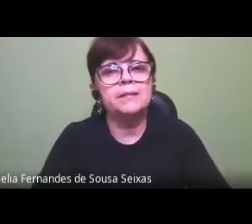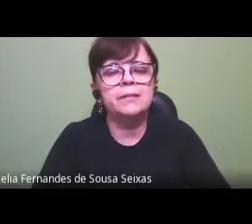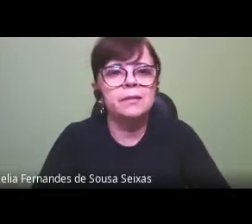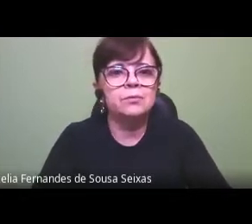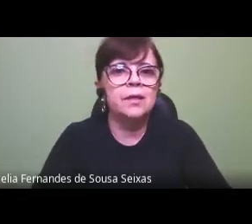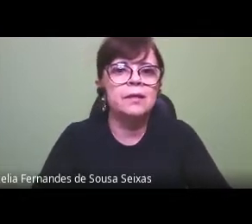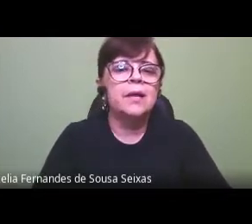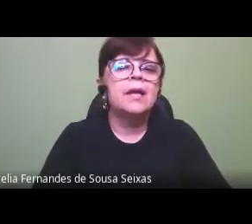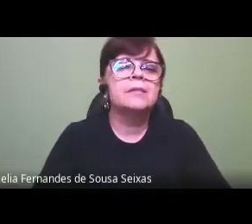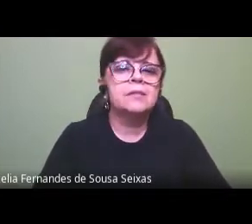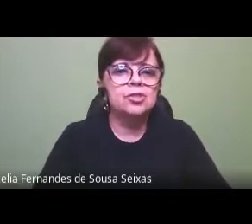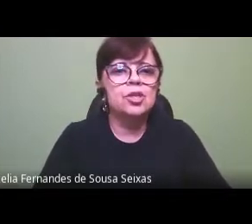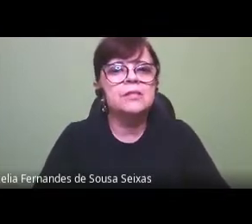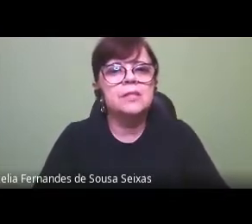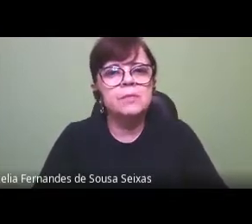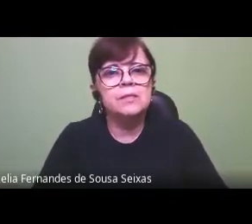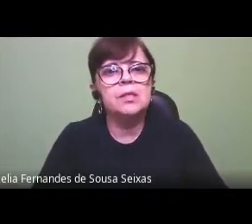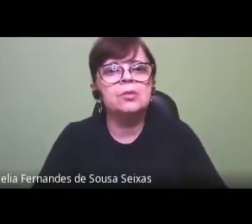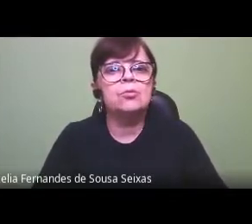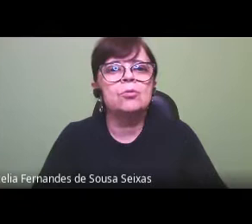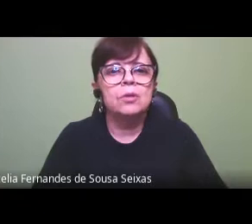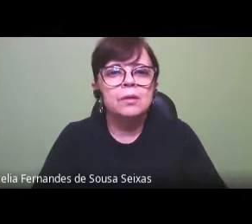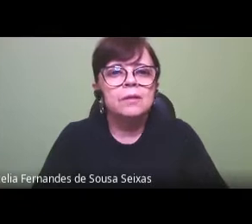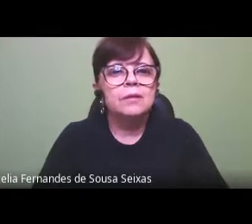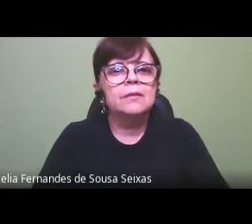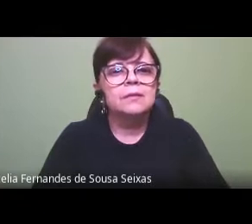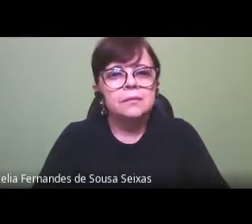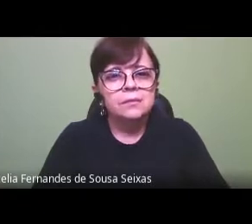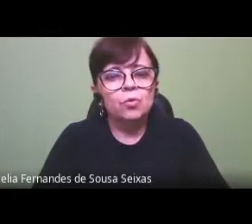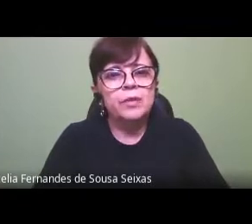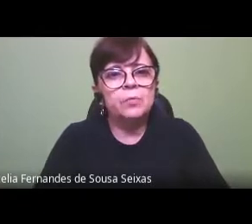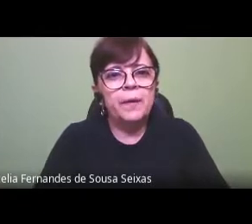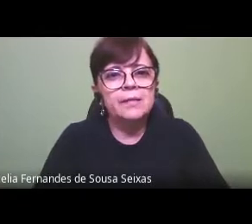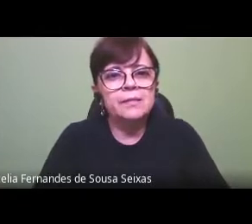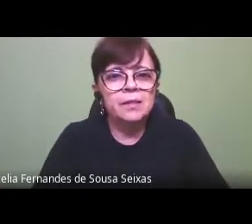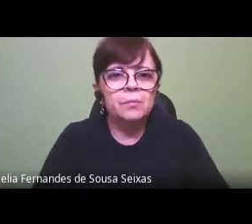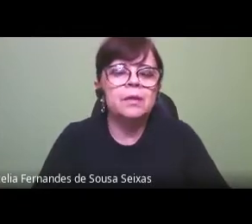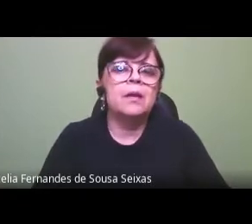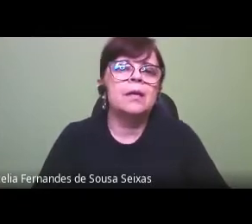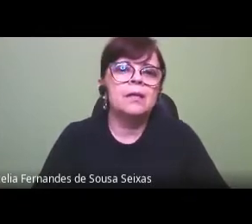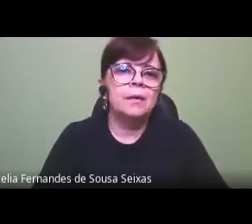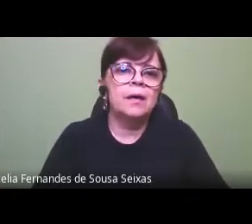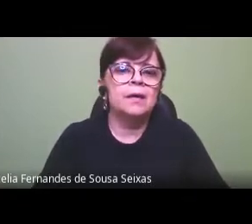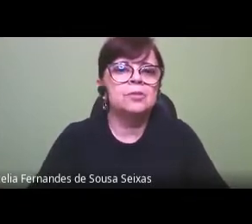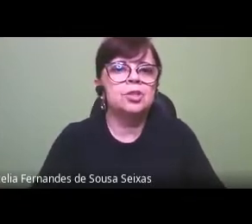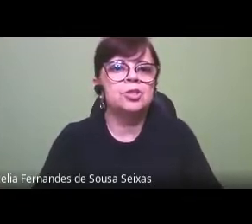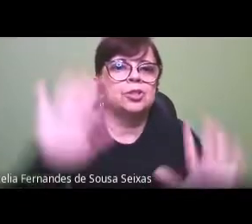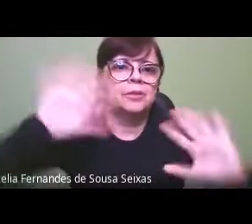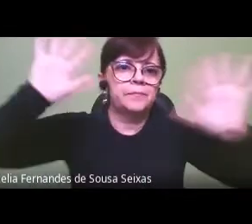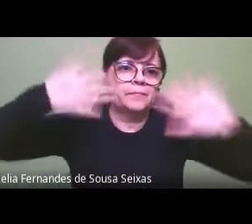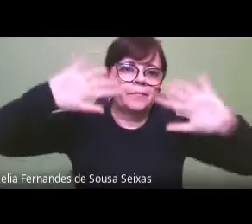a representação, né? Existe esse semicírculo voltado para cima, que aí